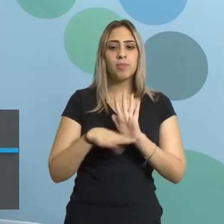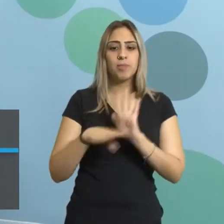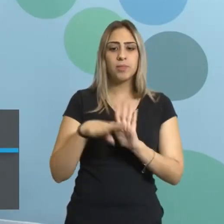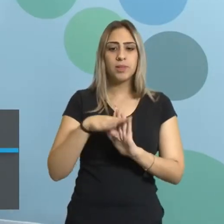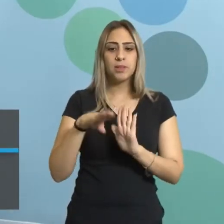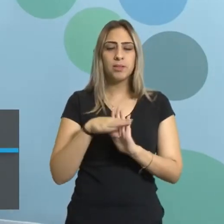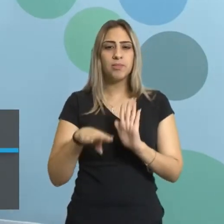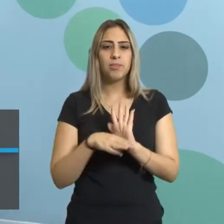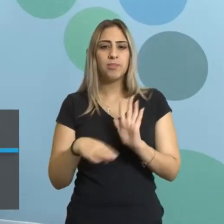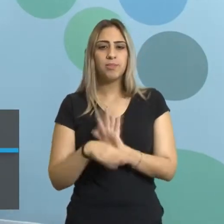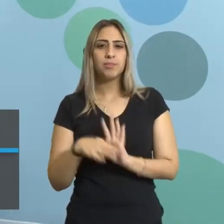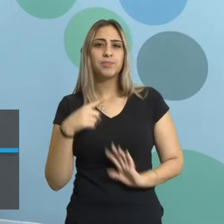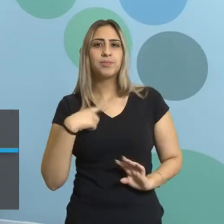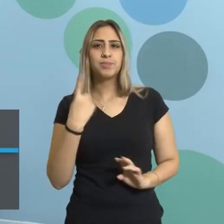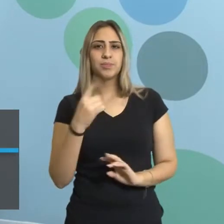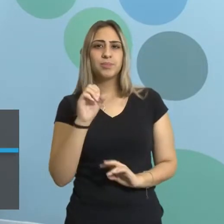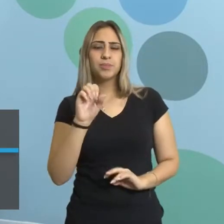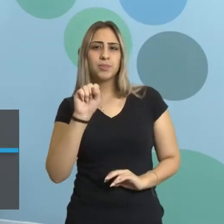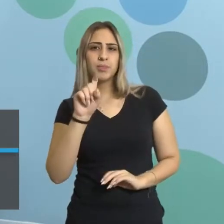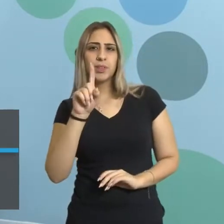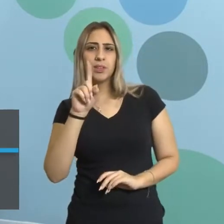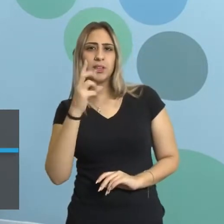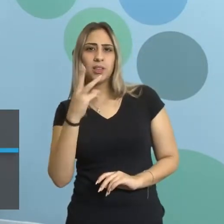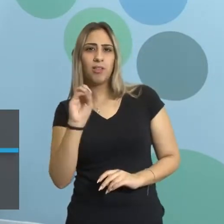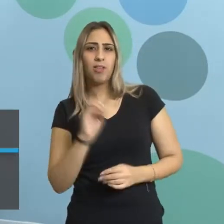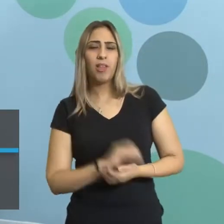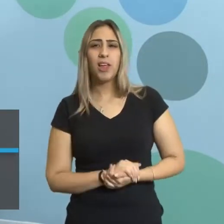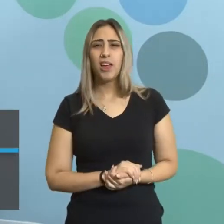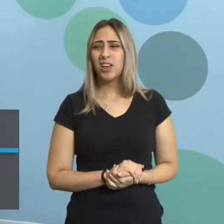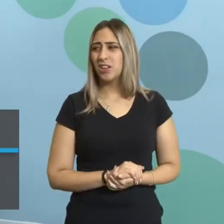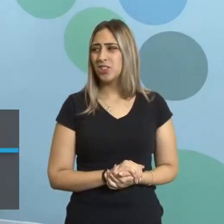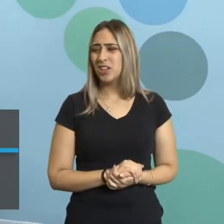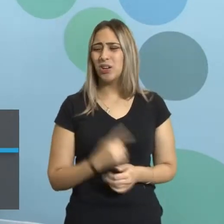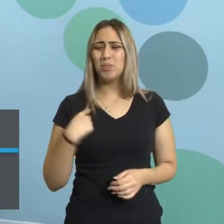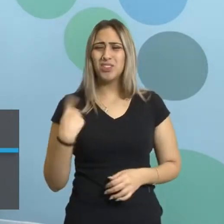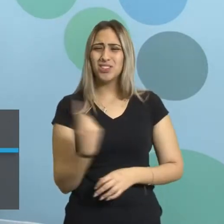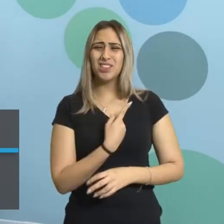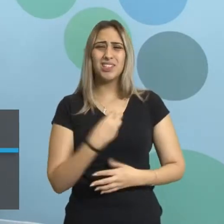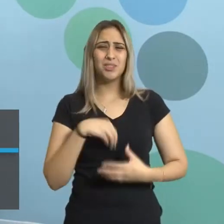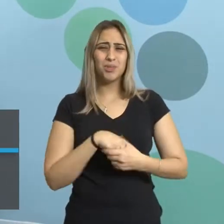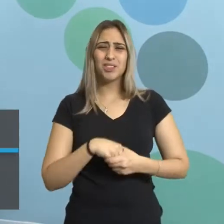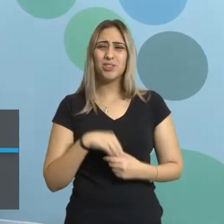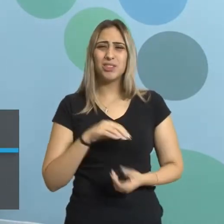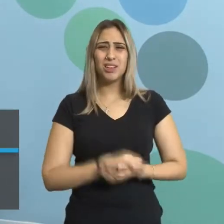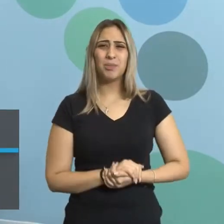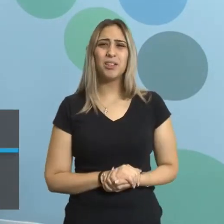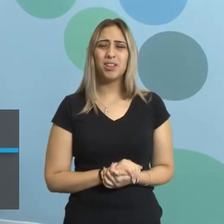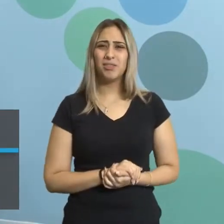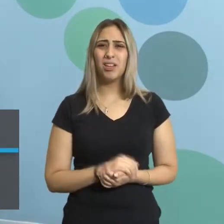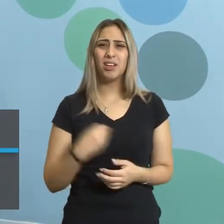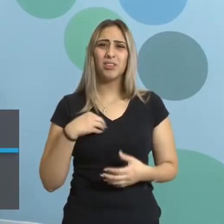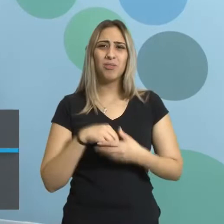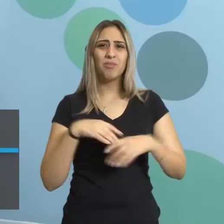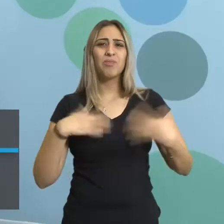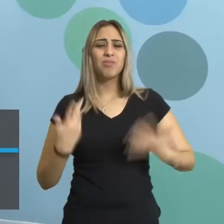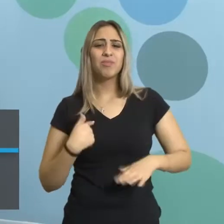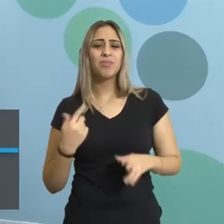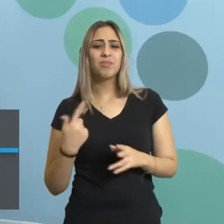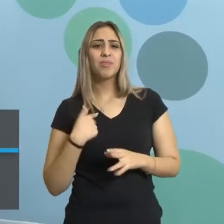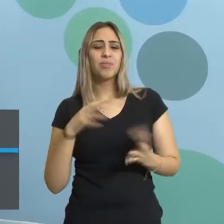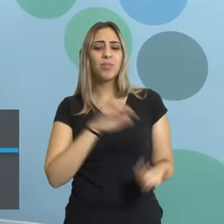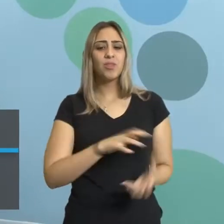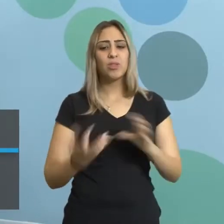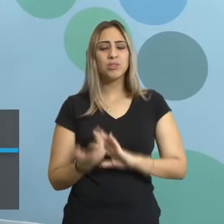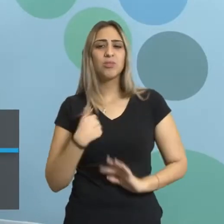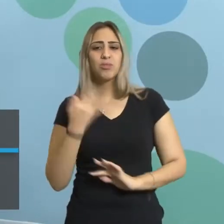em 1830 né a gente fala que remete a Revolução Francesa aí remédio sim que é de 1789 ela a Revolução Francesa